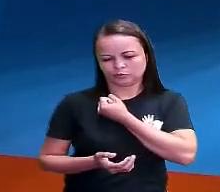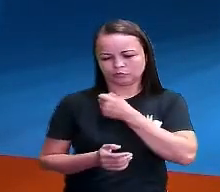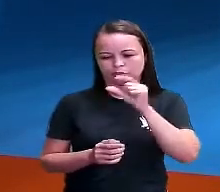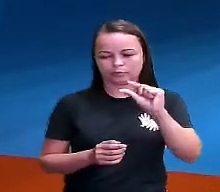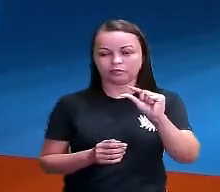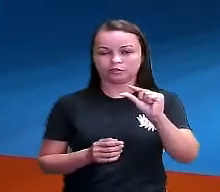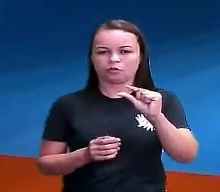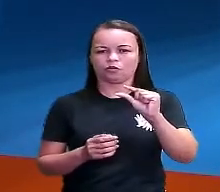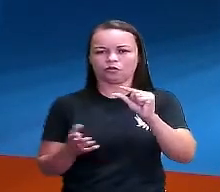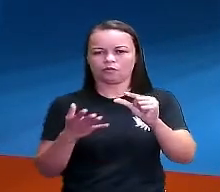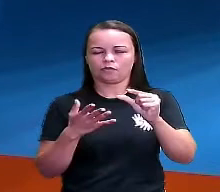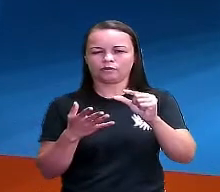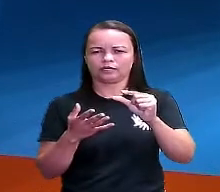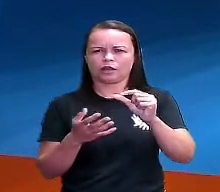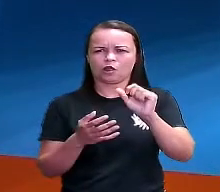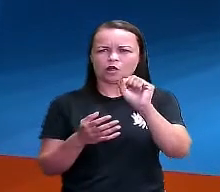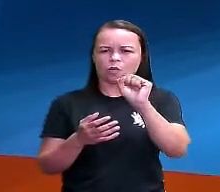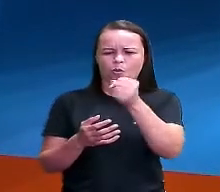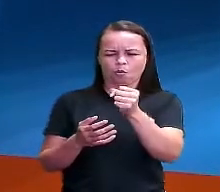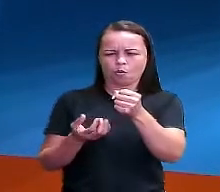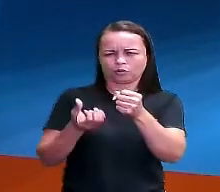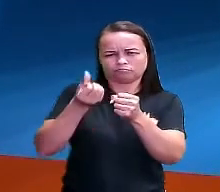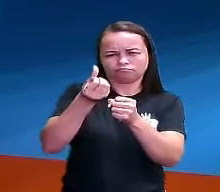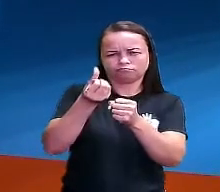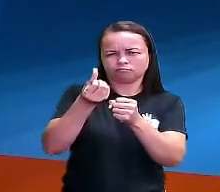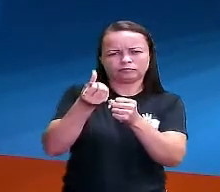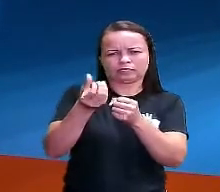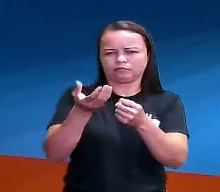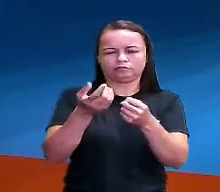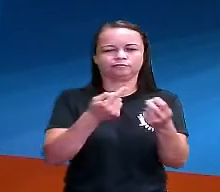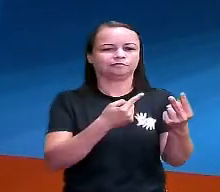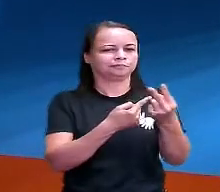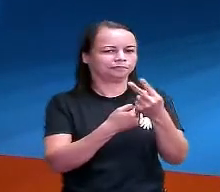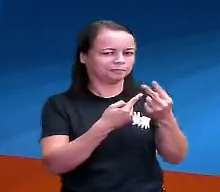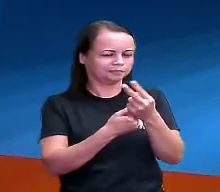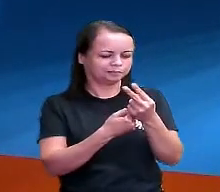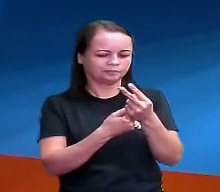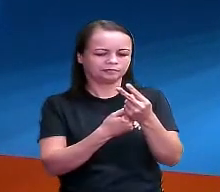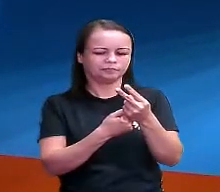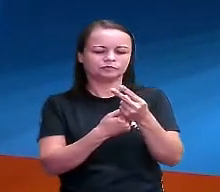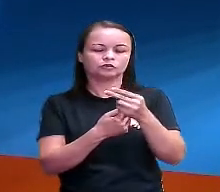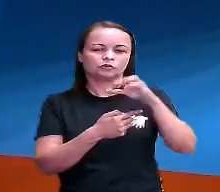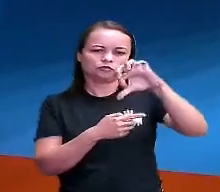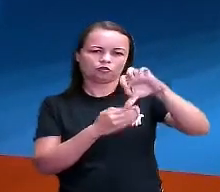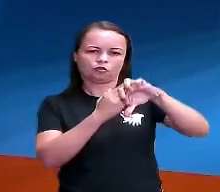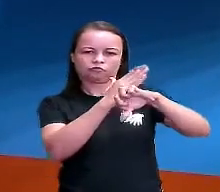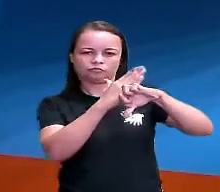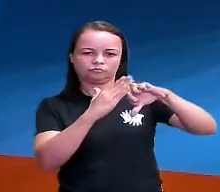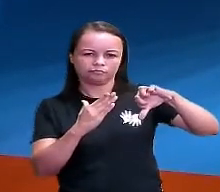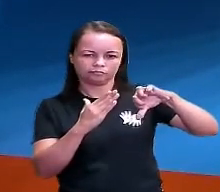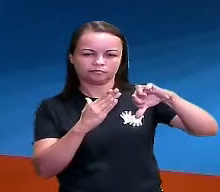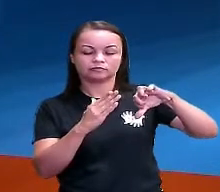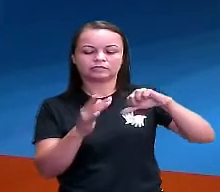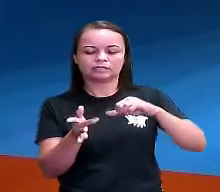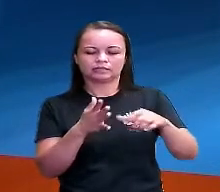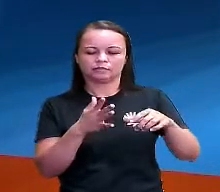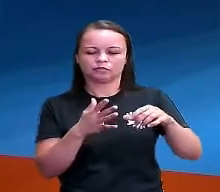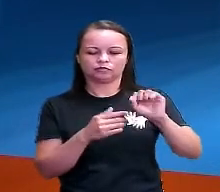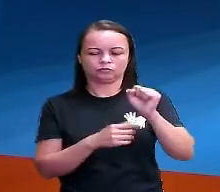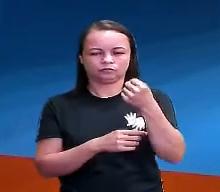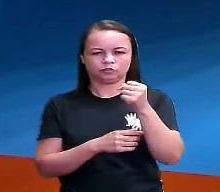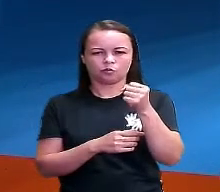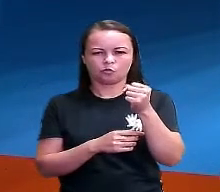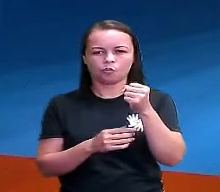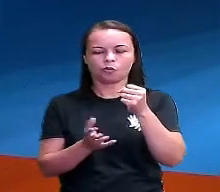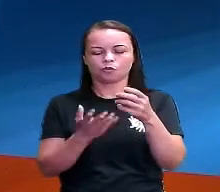tirar 8 de 6. Vou pedir emprestado. Corto 9, boto 8 aqui